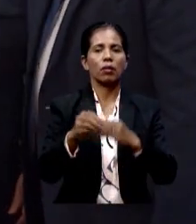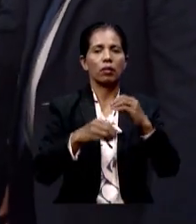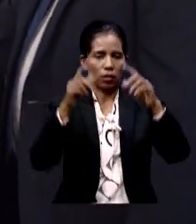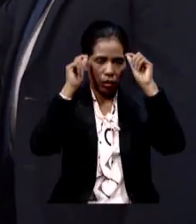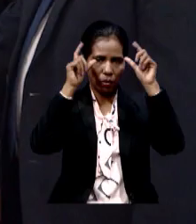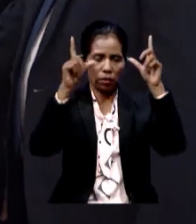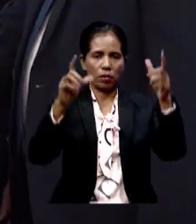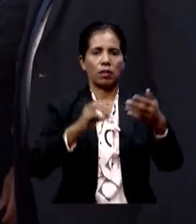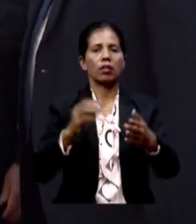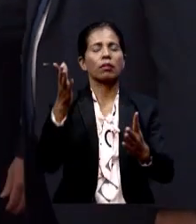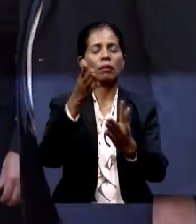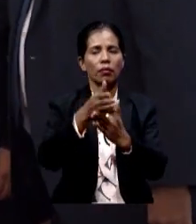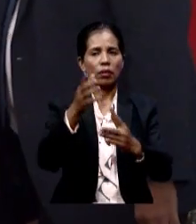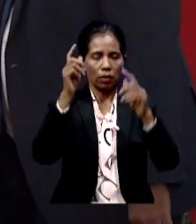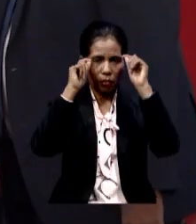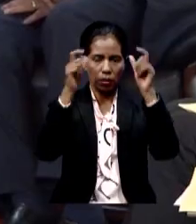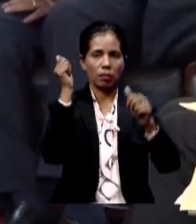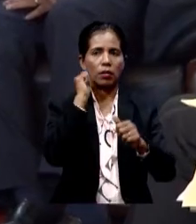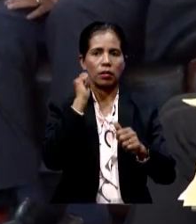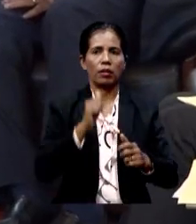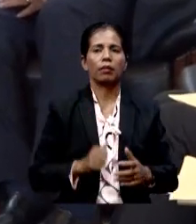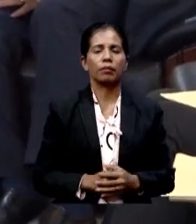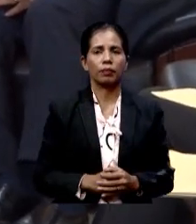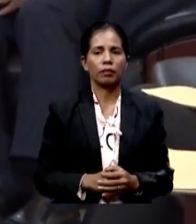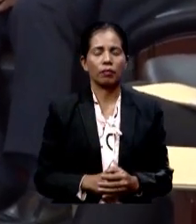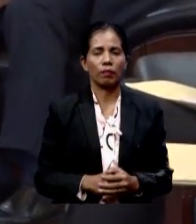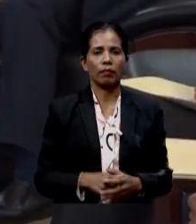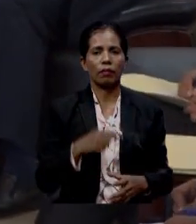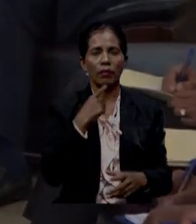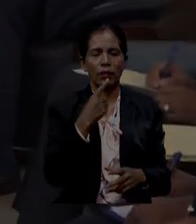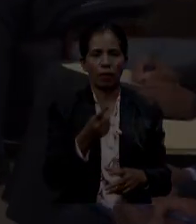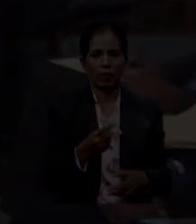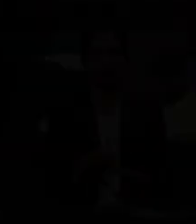Timor-Leste e adesão permanente baseada. Rafael dos Reis, Celino Lopes, GMN.